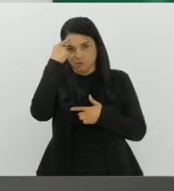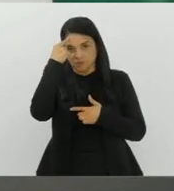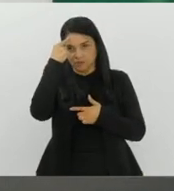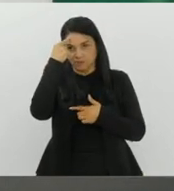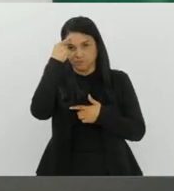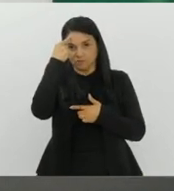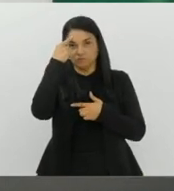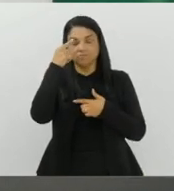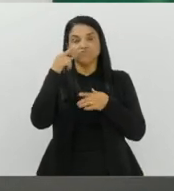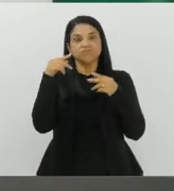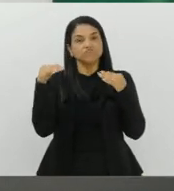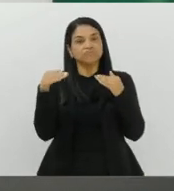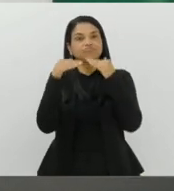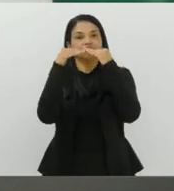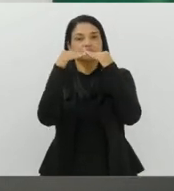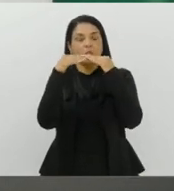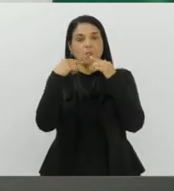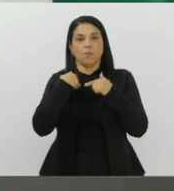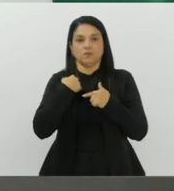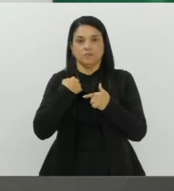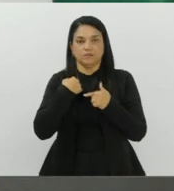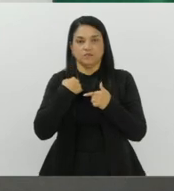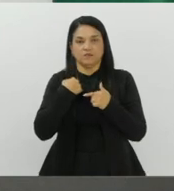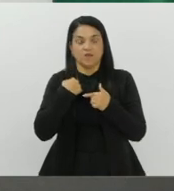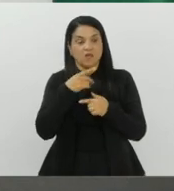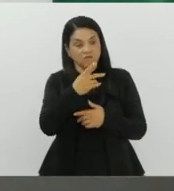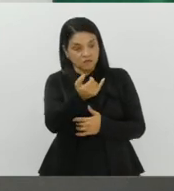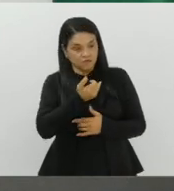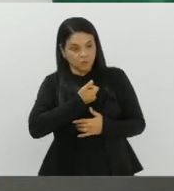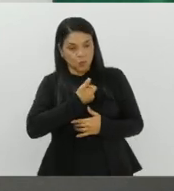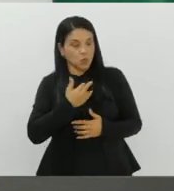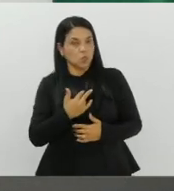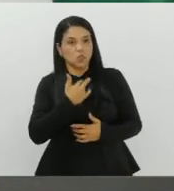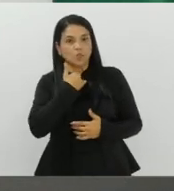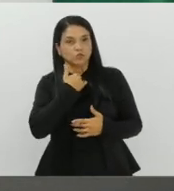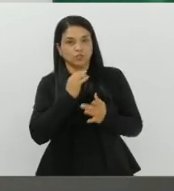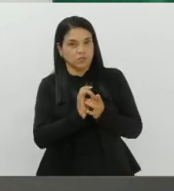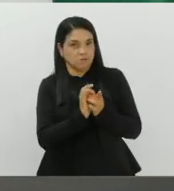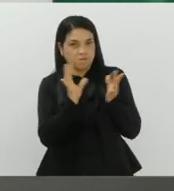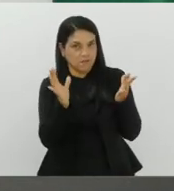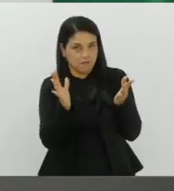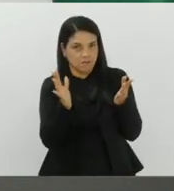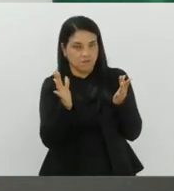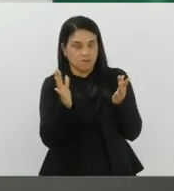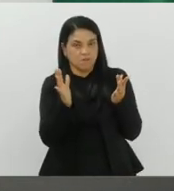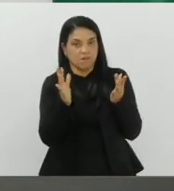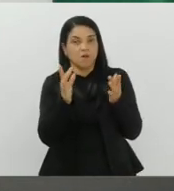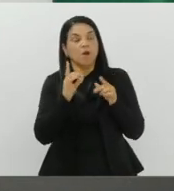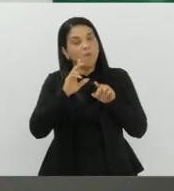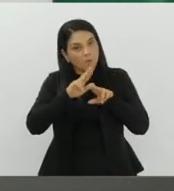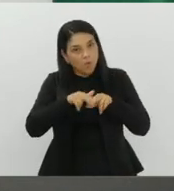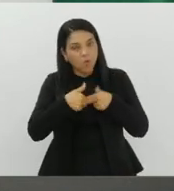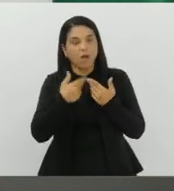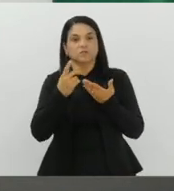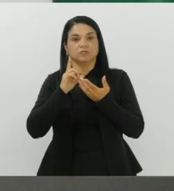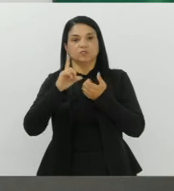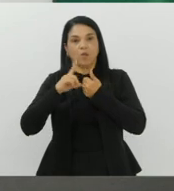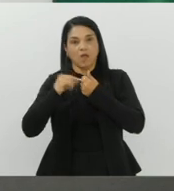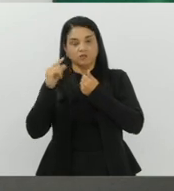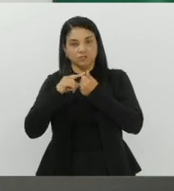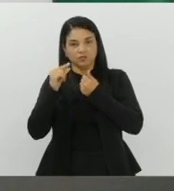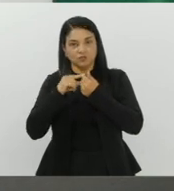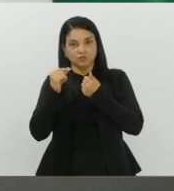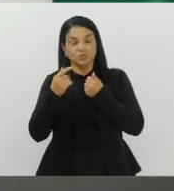direcionado ao meu. E o senhor falou que não poderia deliberar por causa desse desse artigo. Uhum. E eu, nesse artigo, eu não vejo